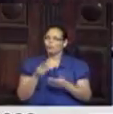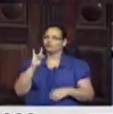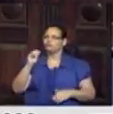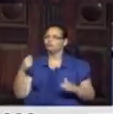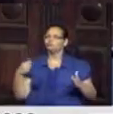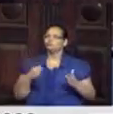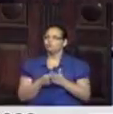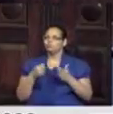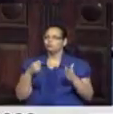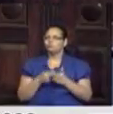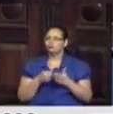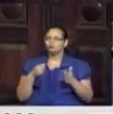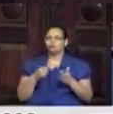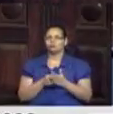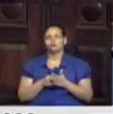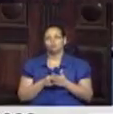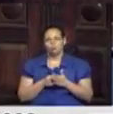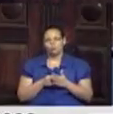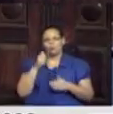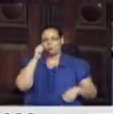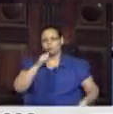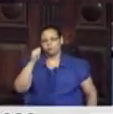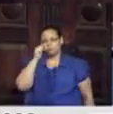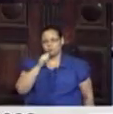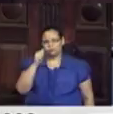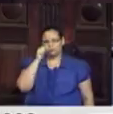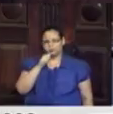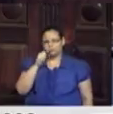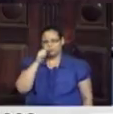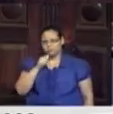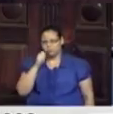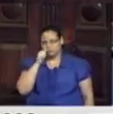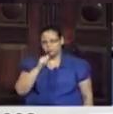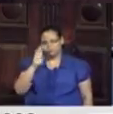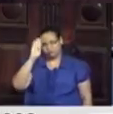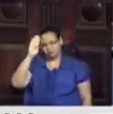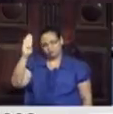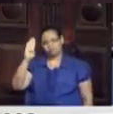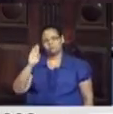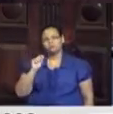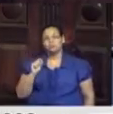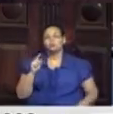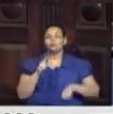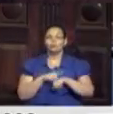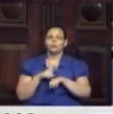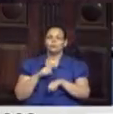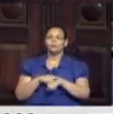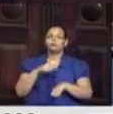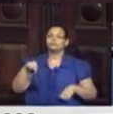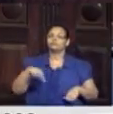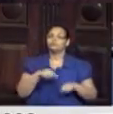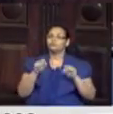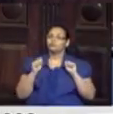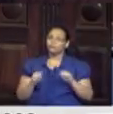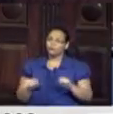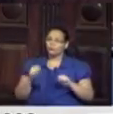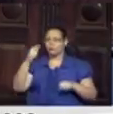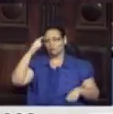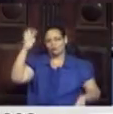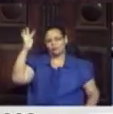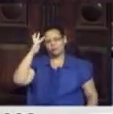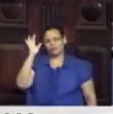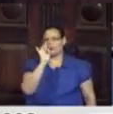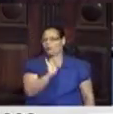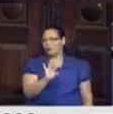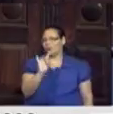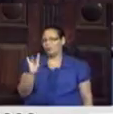hoje é um dia de demarcação da luta das mulheres e, sobretudo, um momento para que a gente possa refletir, cada